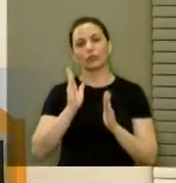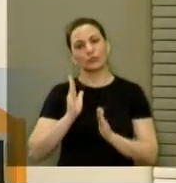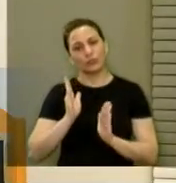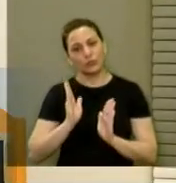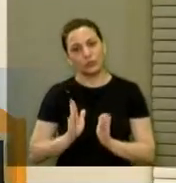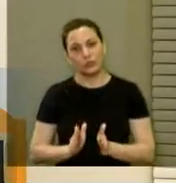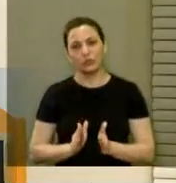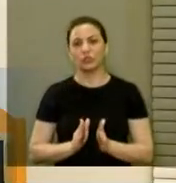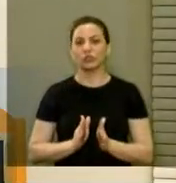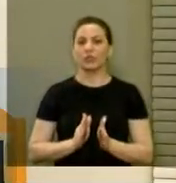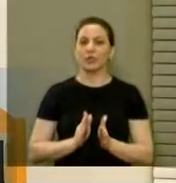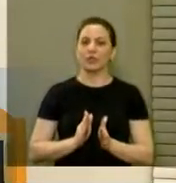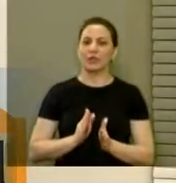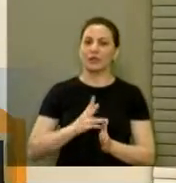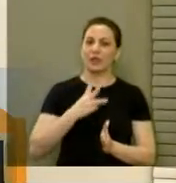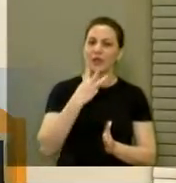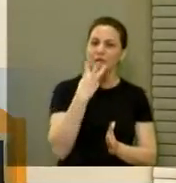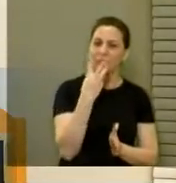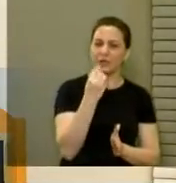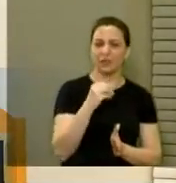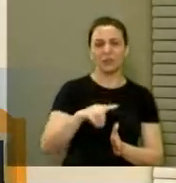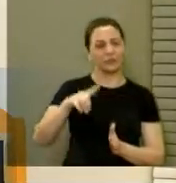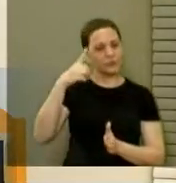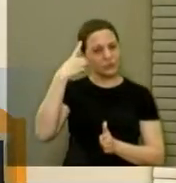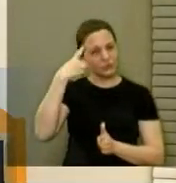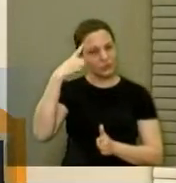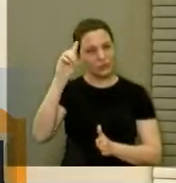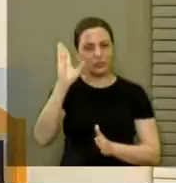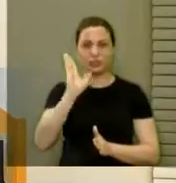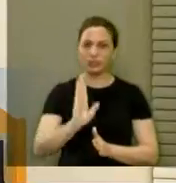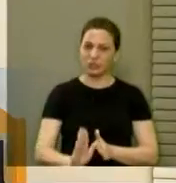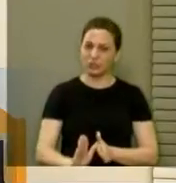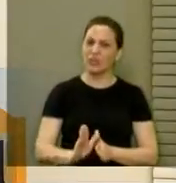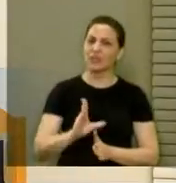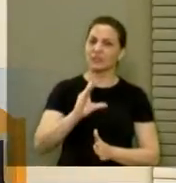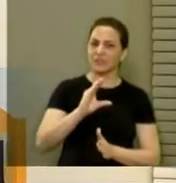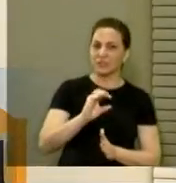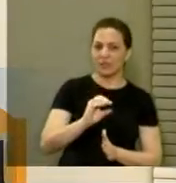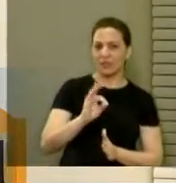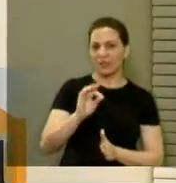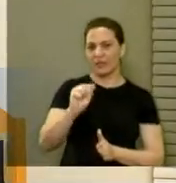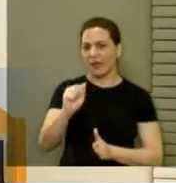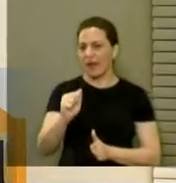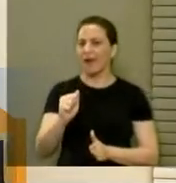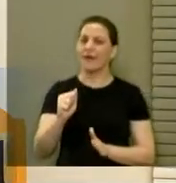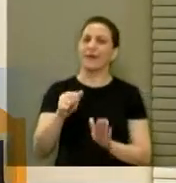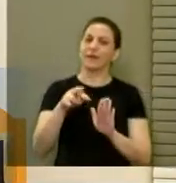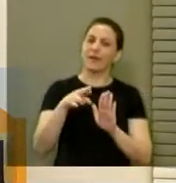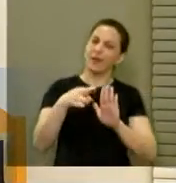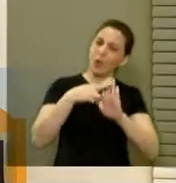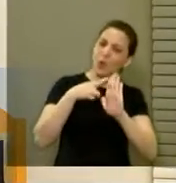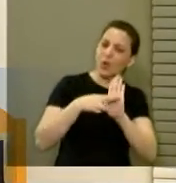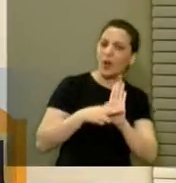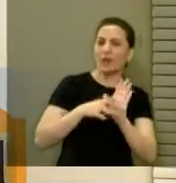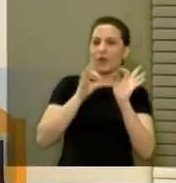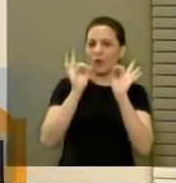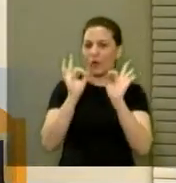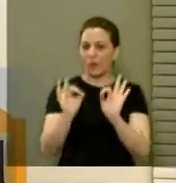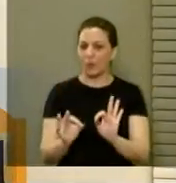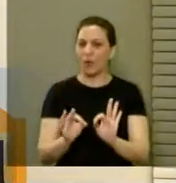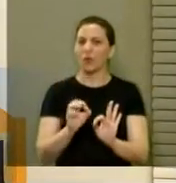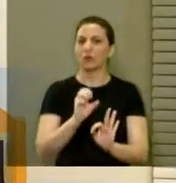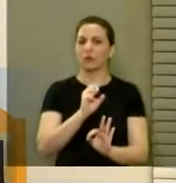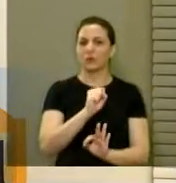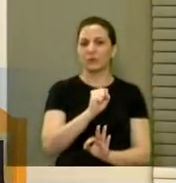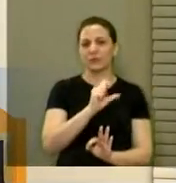há quase 30 dias e na semana passada a cta também adotou a medida e também o senhor já